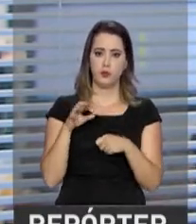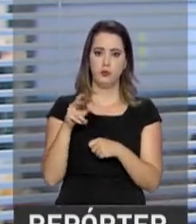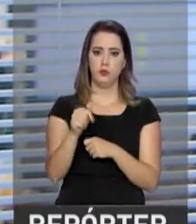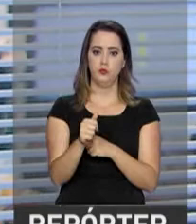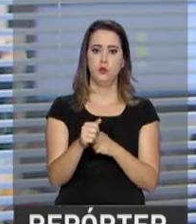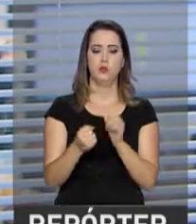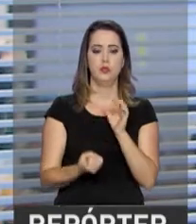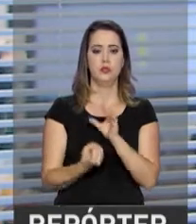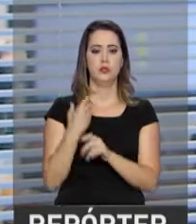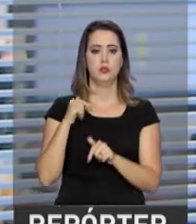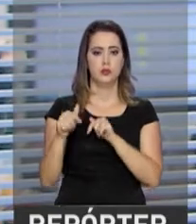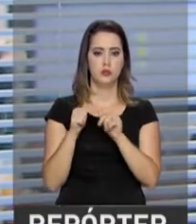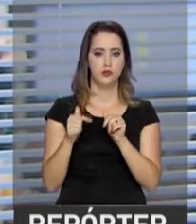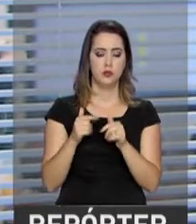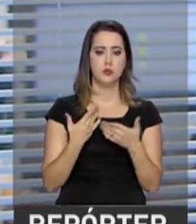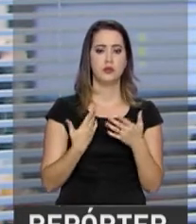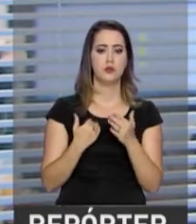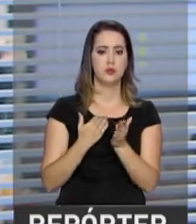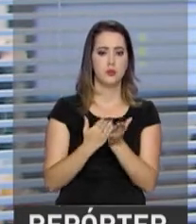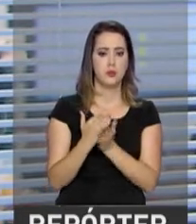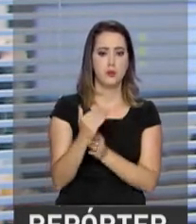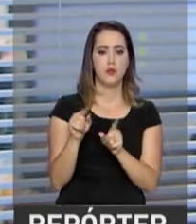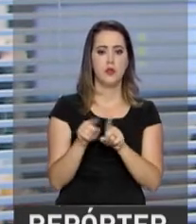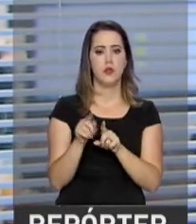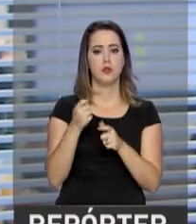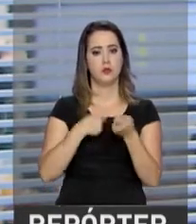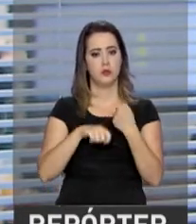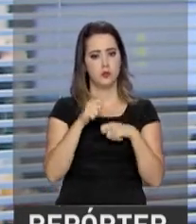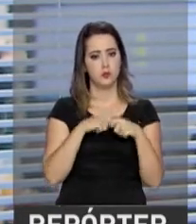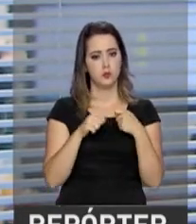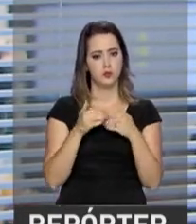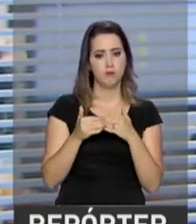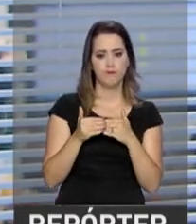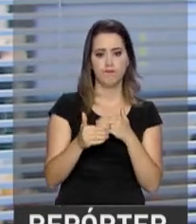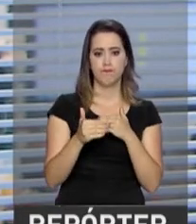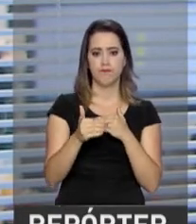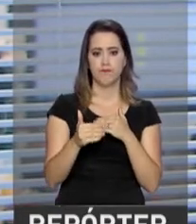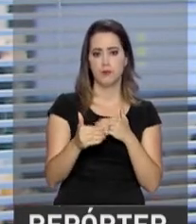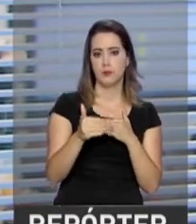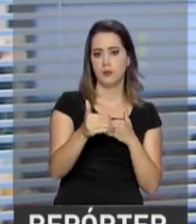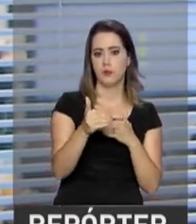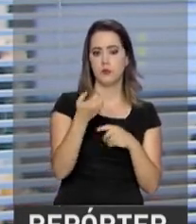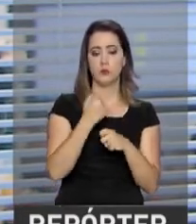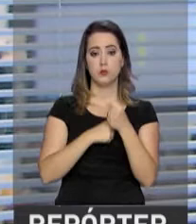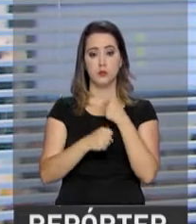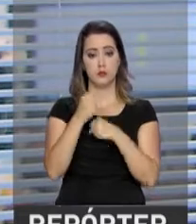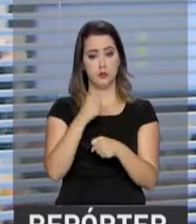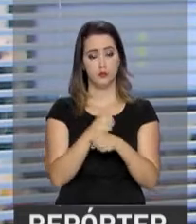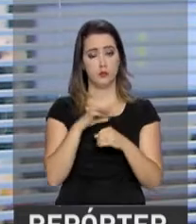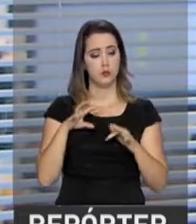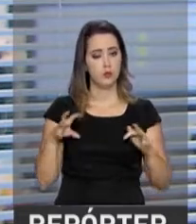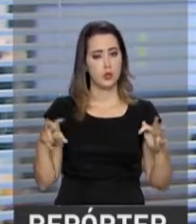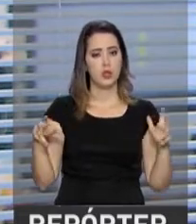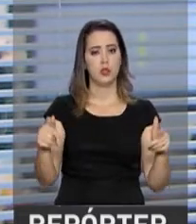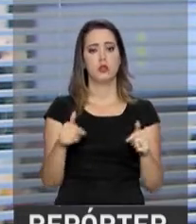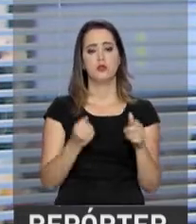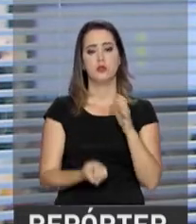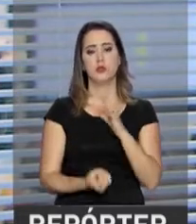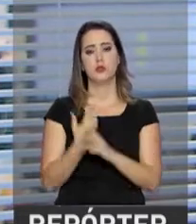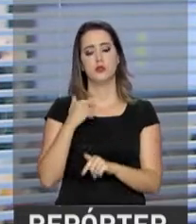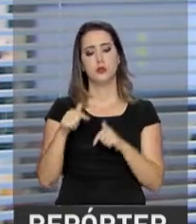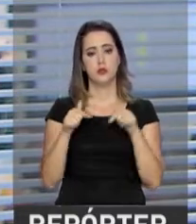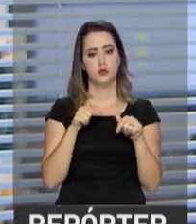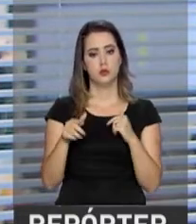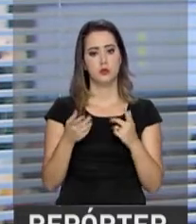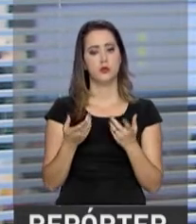empregos que foram gerados aí desde que a economia começou a ter uma retomada o ano passado é todos os empregos que foram gerados